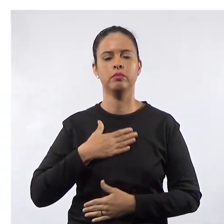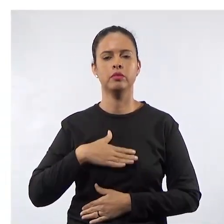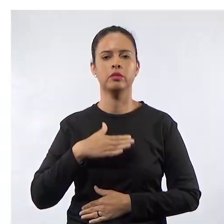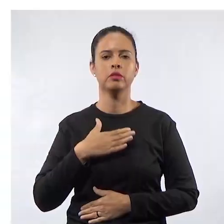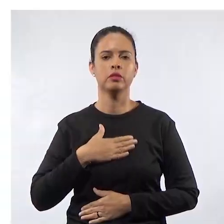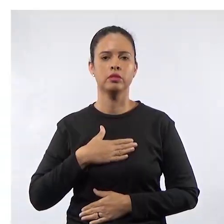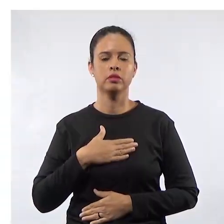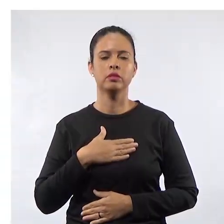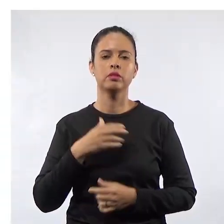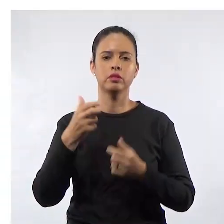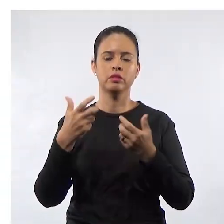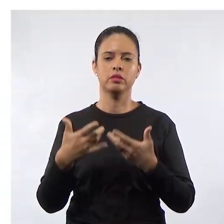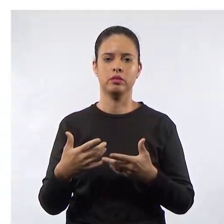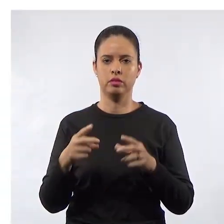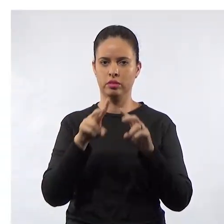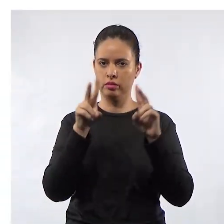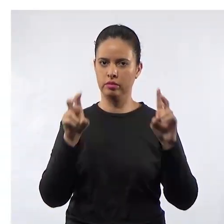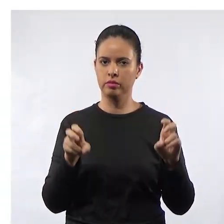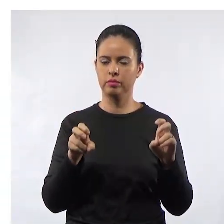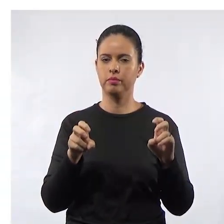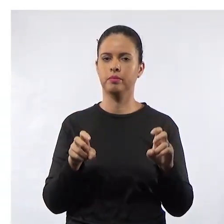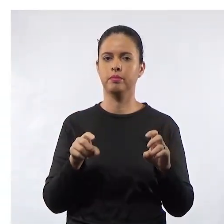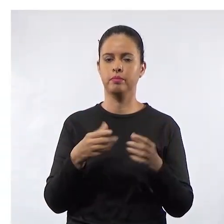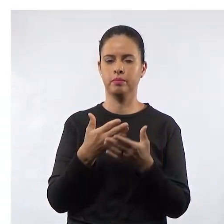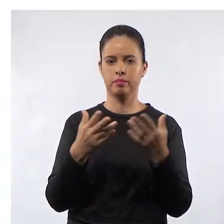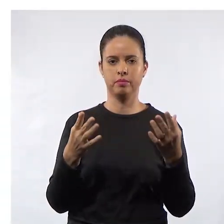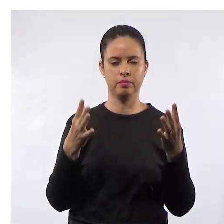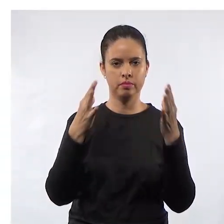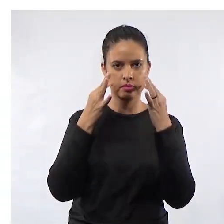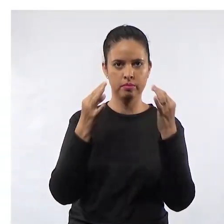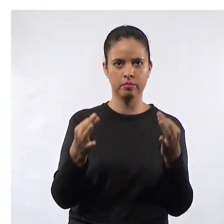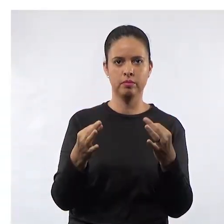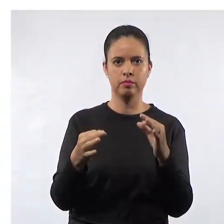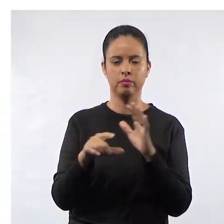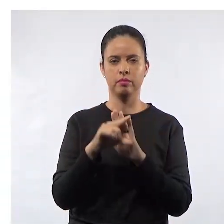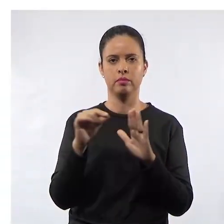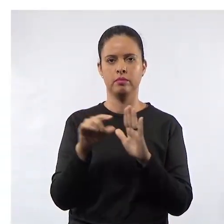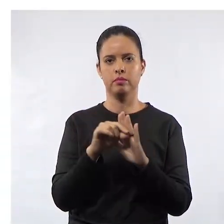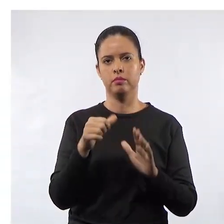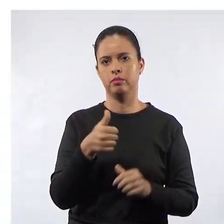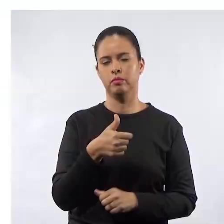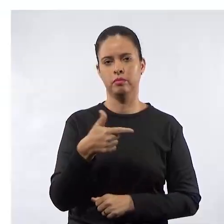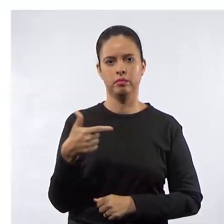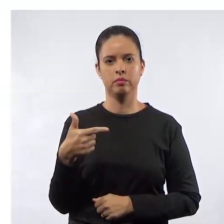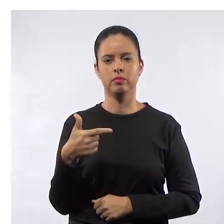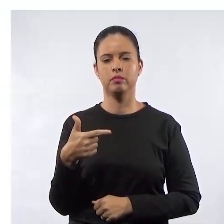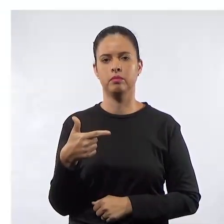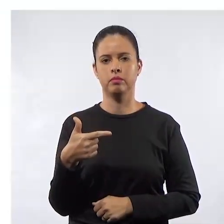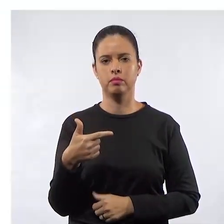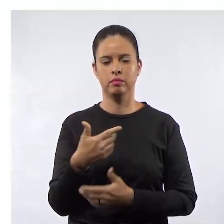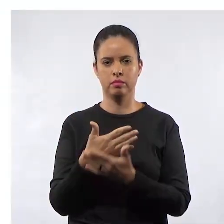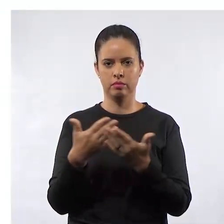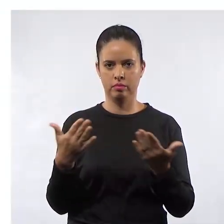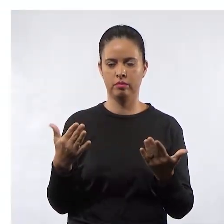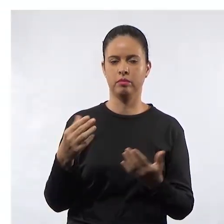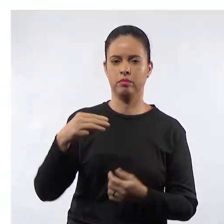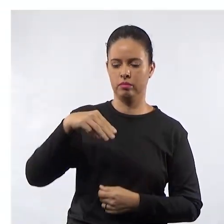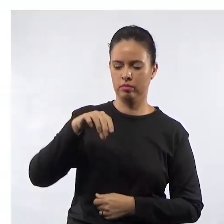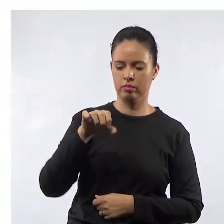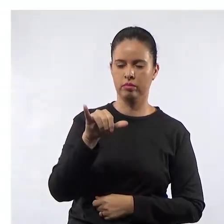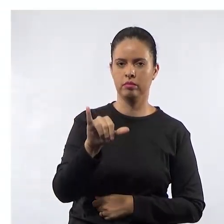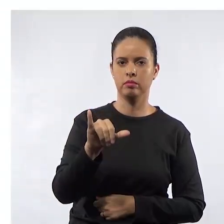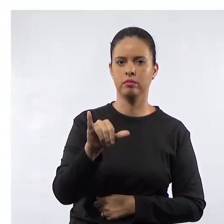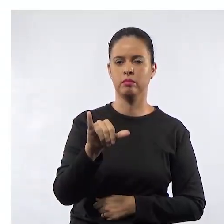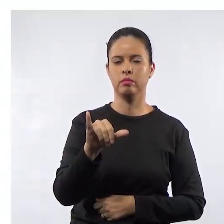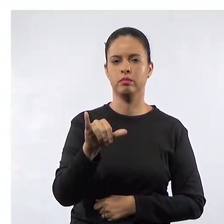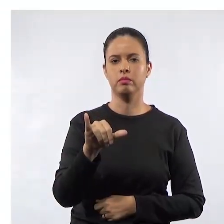tranquilinha aqui sobre essa parte, tá? Então, fiquem atentos aqui no artigo 12, tá? Mas vocês aí, como